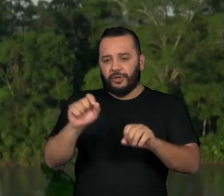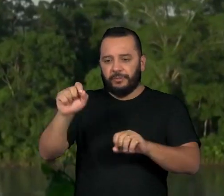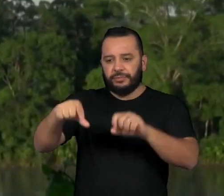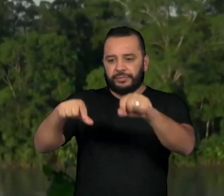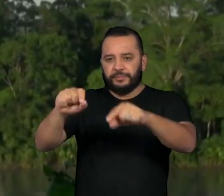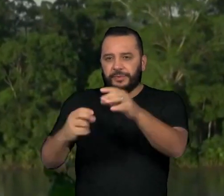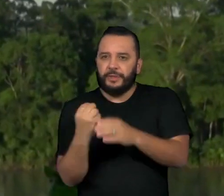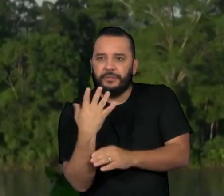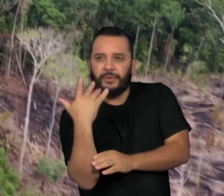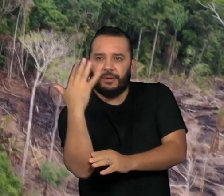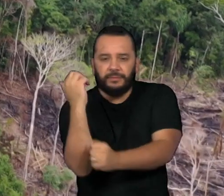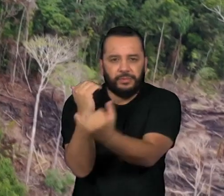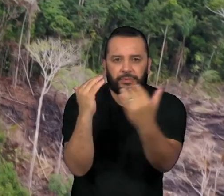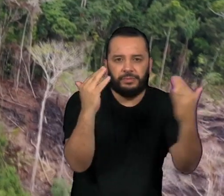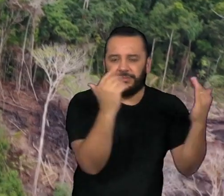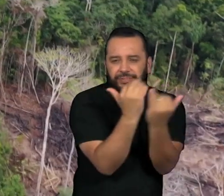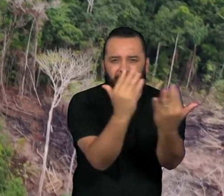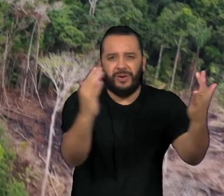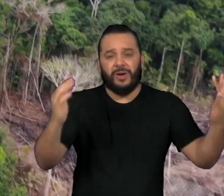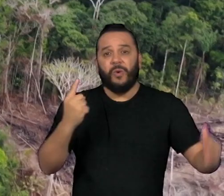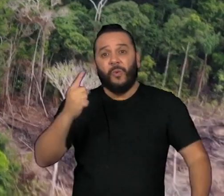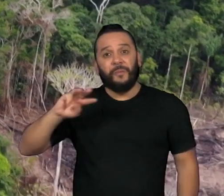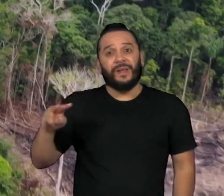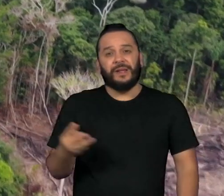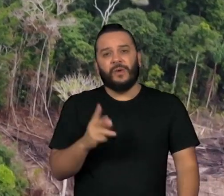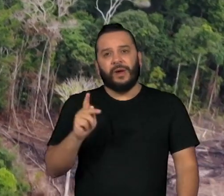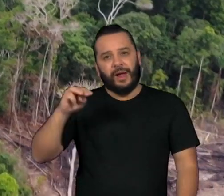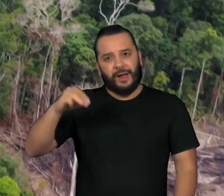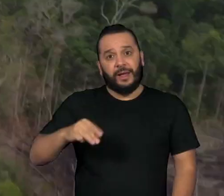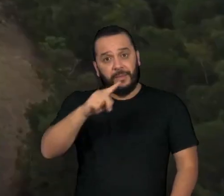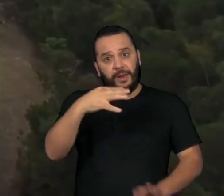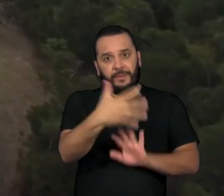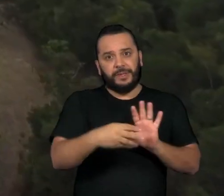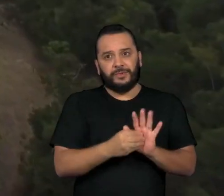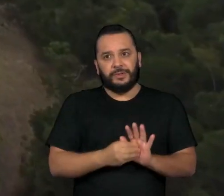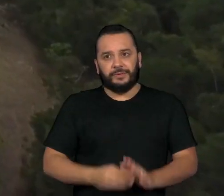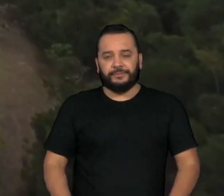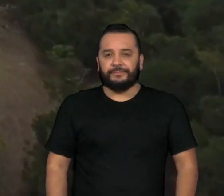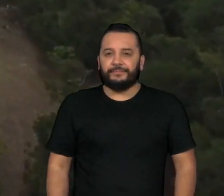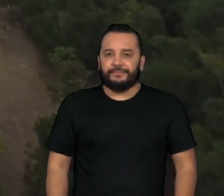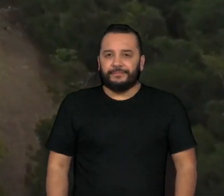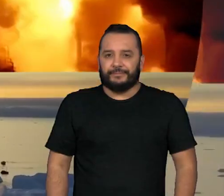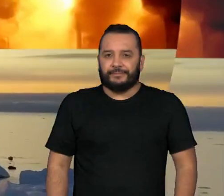1 milhão de quilômetros quadrados da Amazônia.